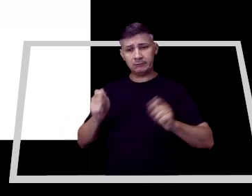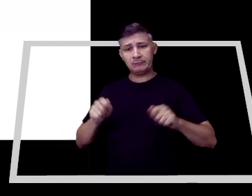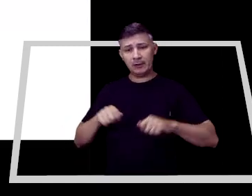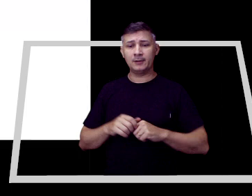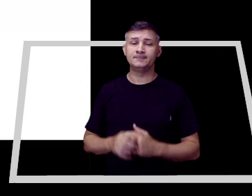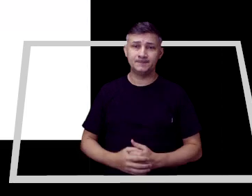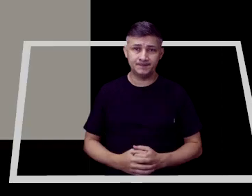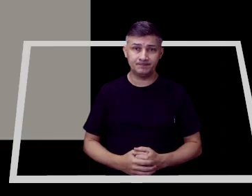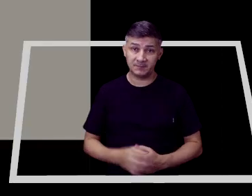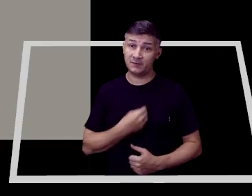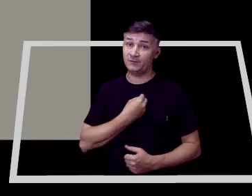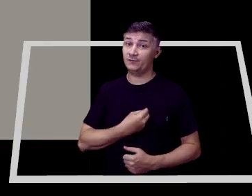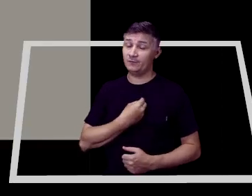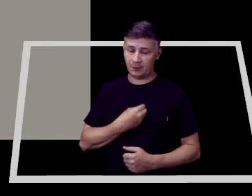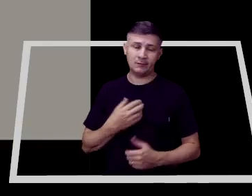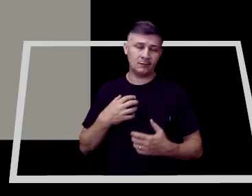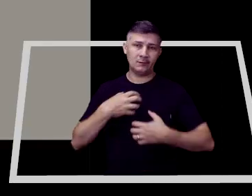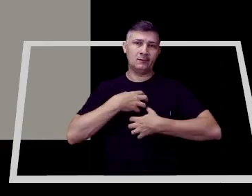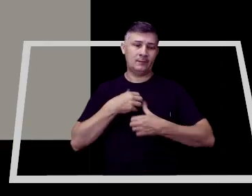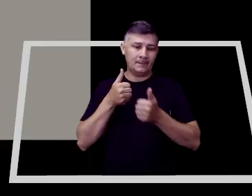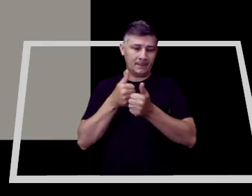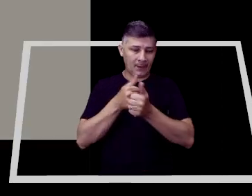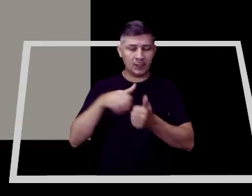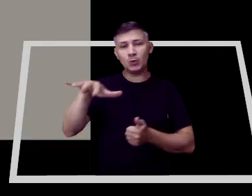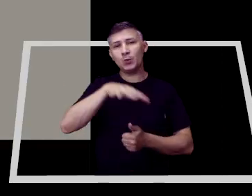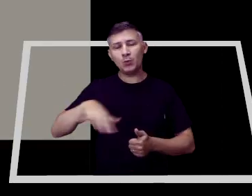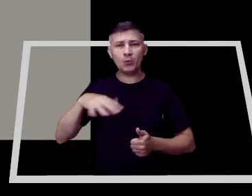de certa maneira, vivendo um pouco